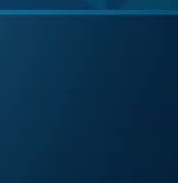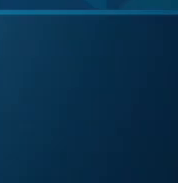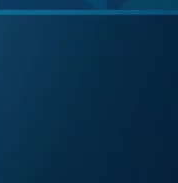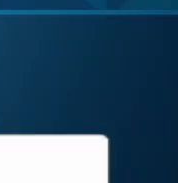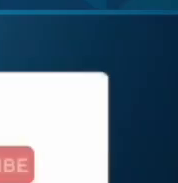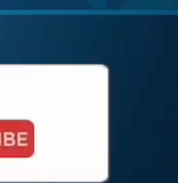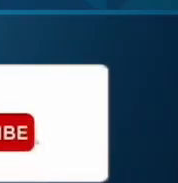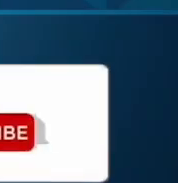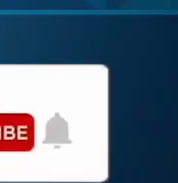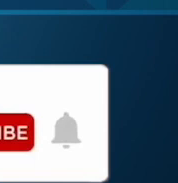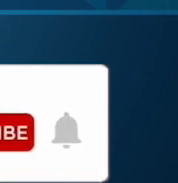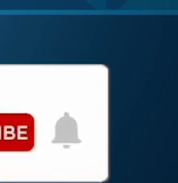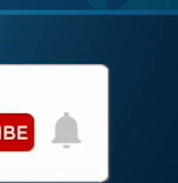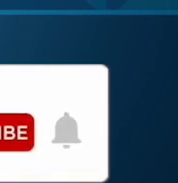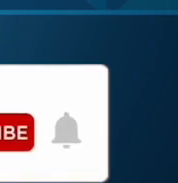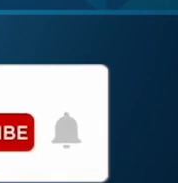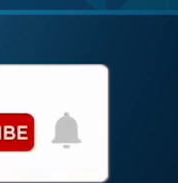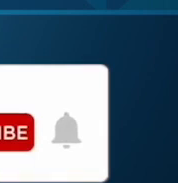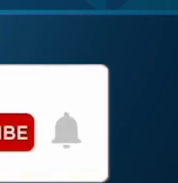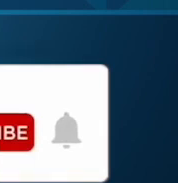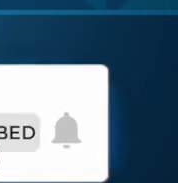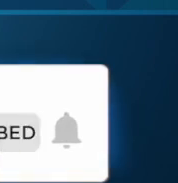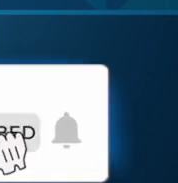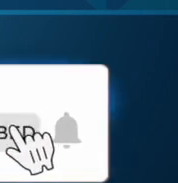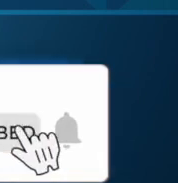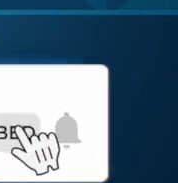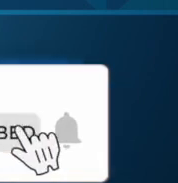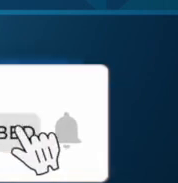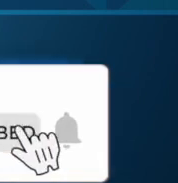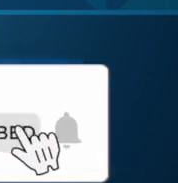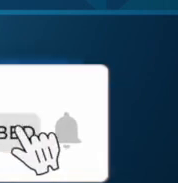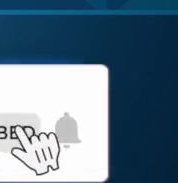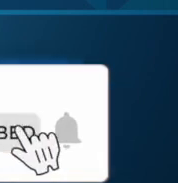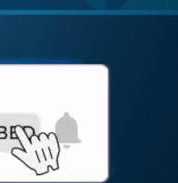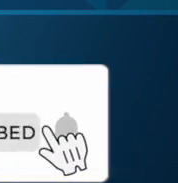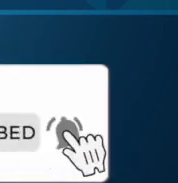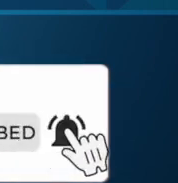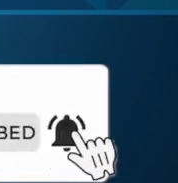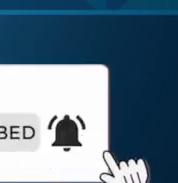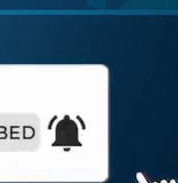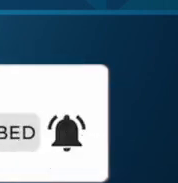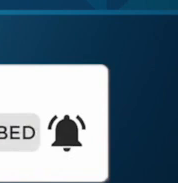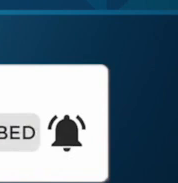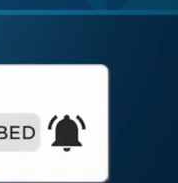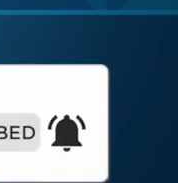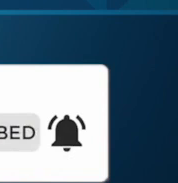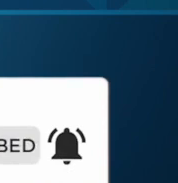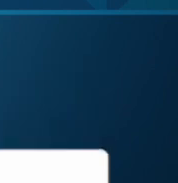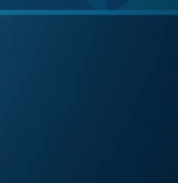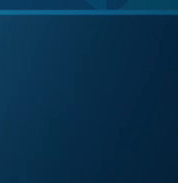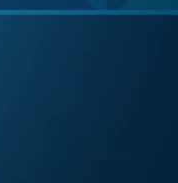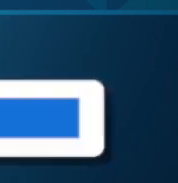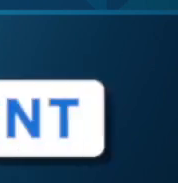informação factuais no atuais, queta haluha, inscreva iha canal RTTL, hanehan botão